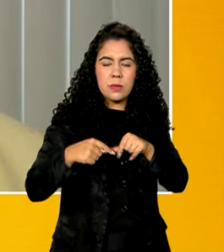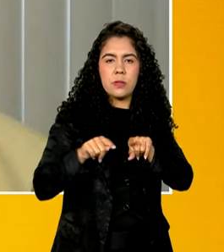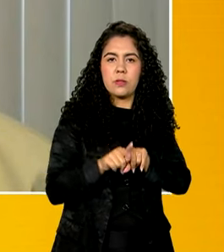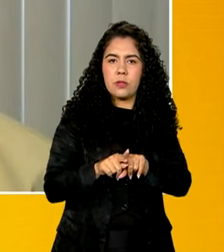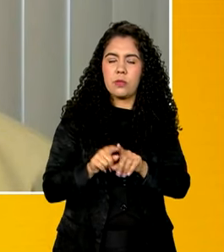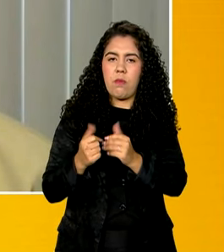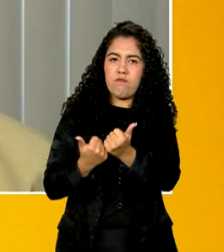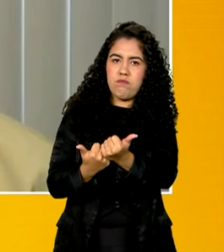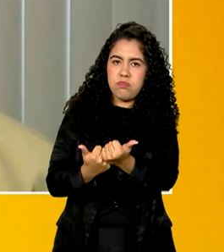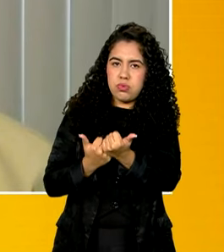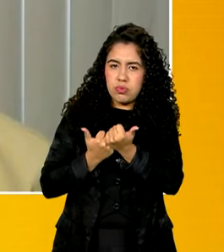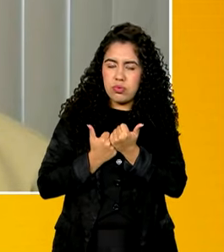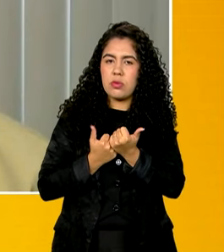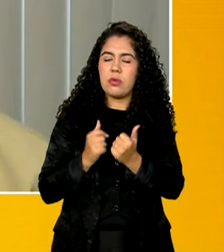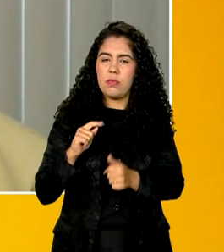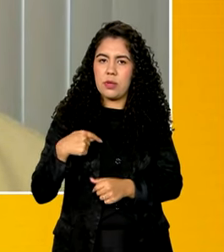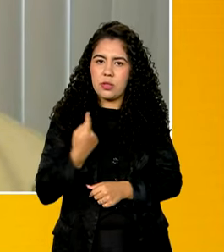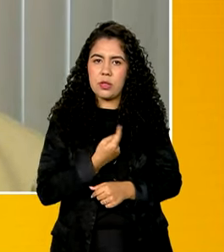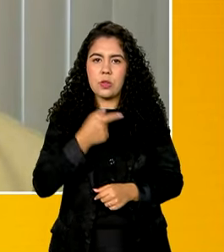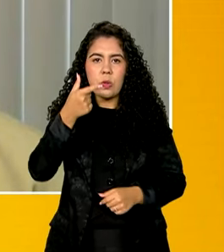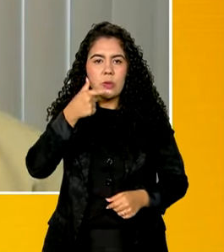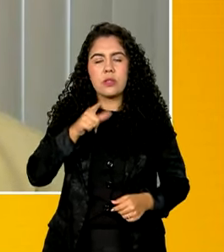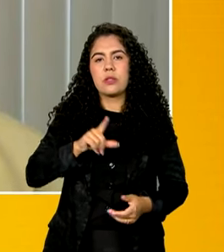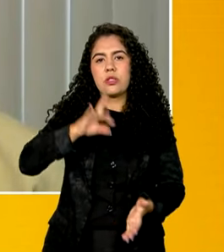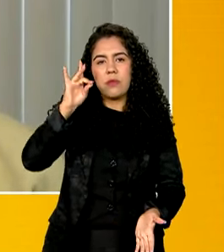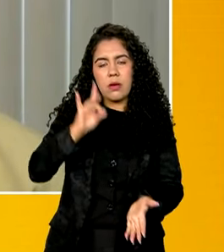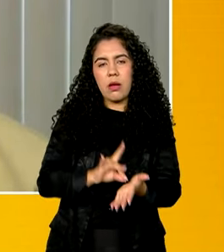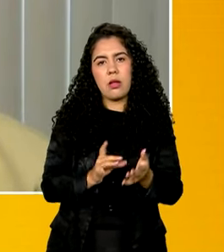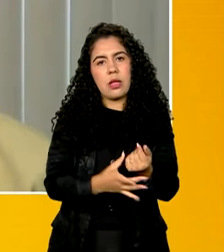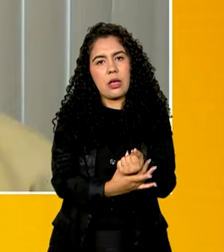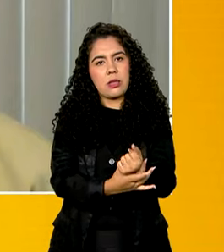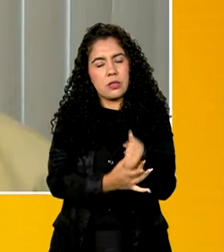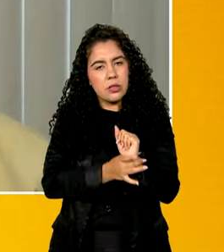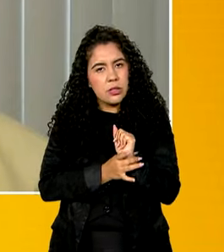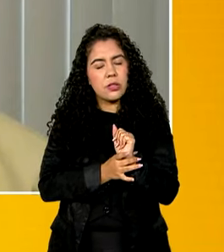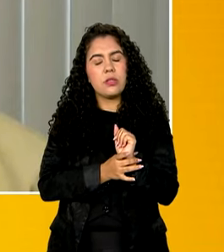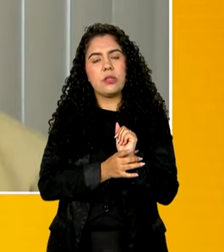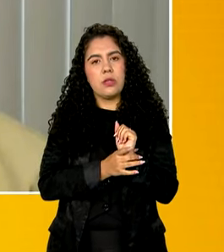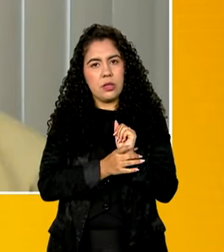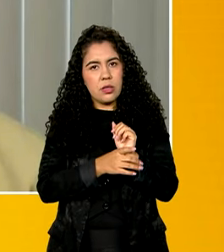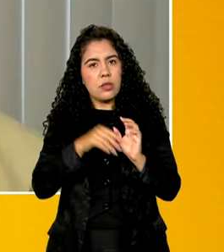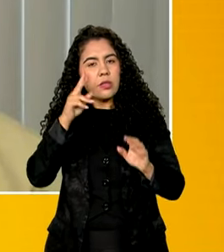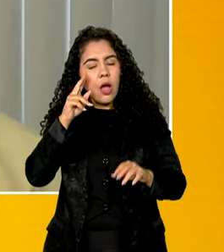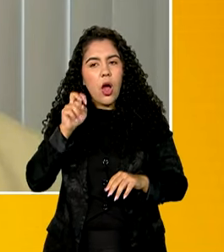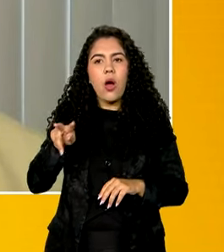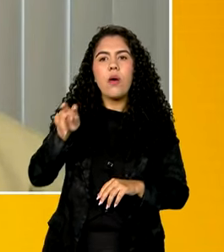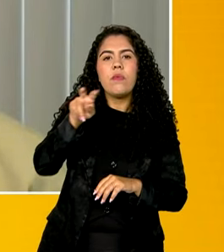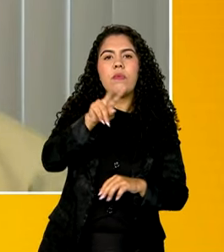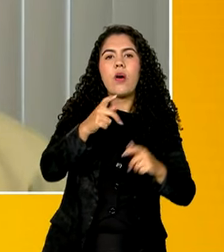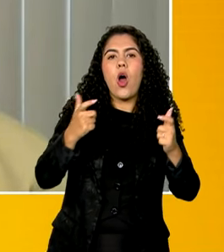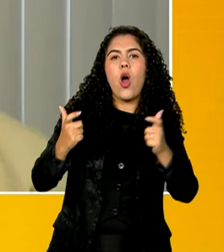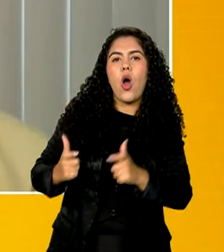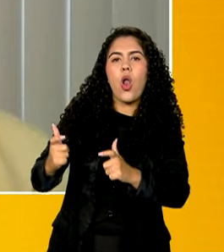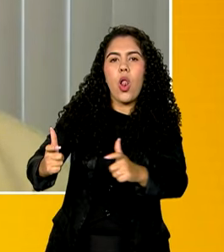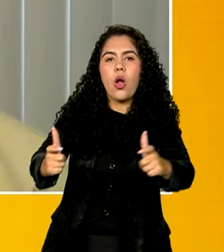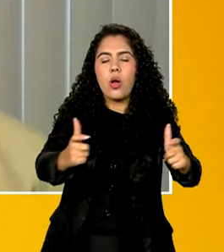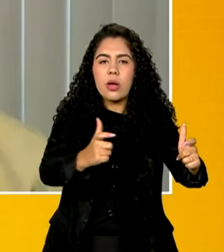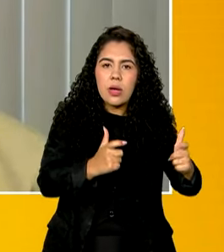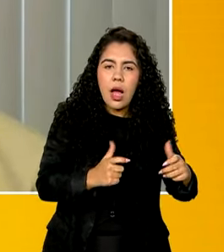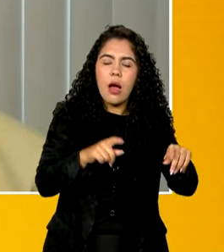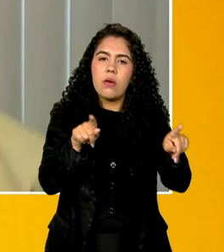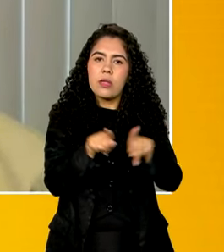nos apoiando aí para que a gente pudesse garantir todo um trabalho prévio, né, de verificação dos locais onde as provas foram